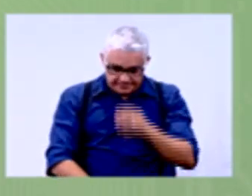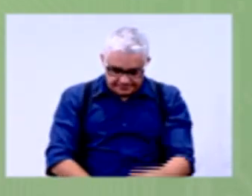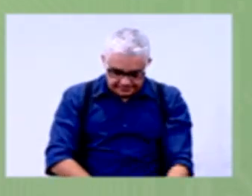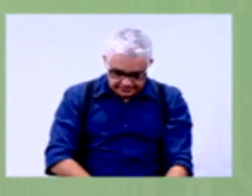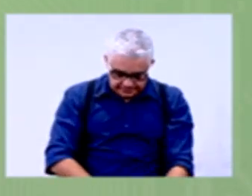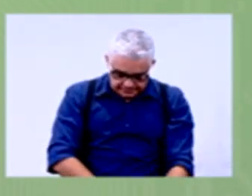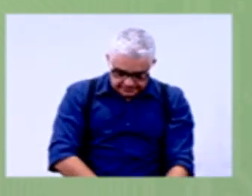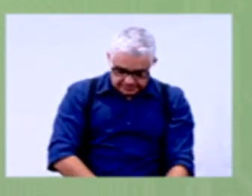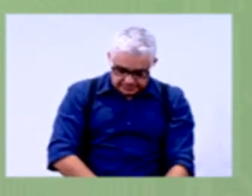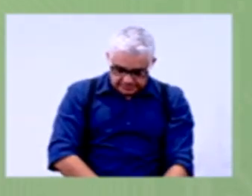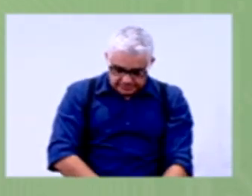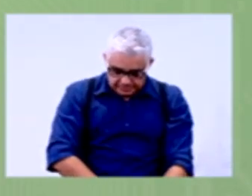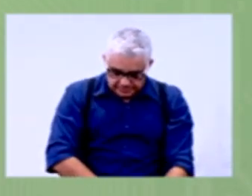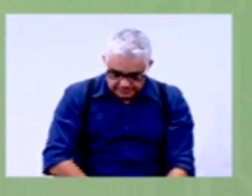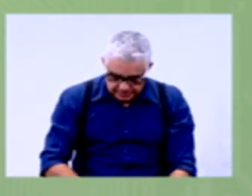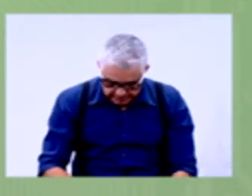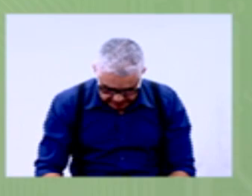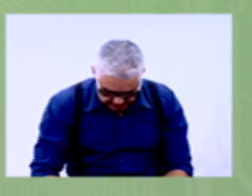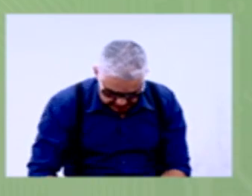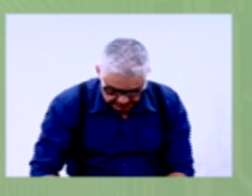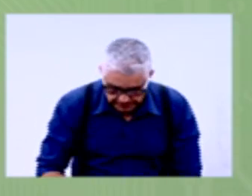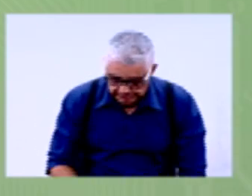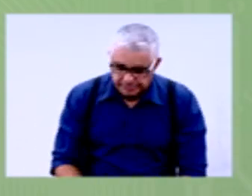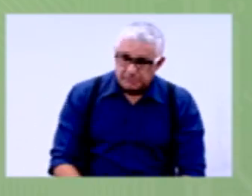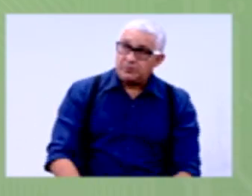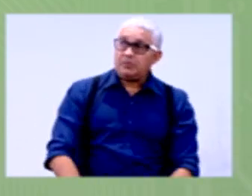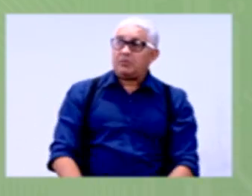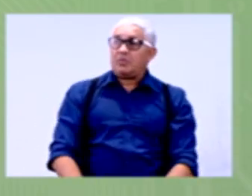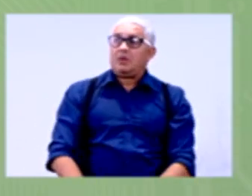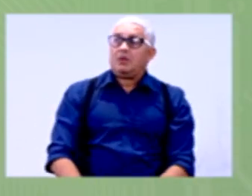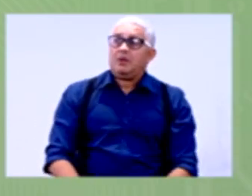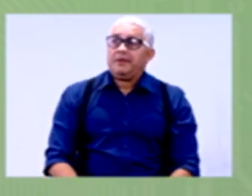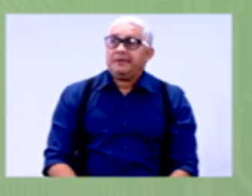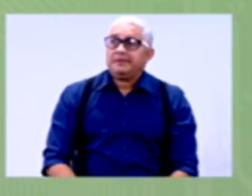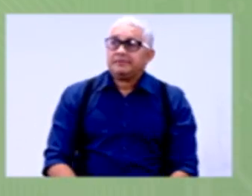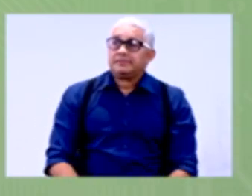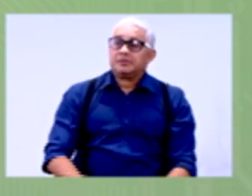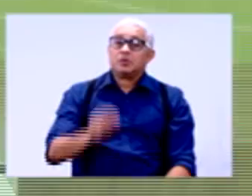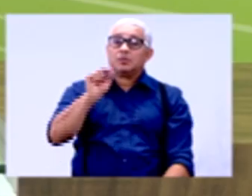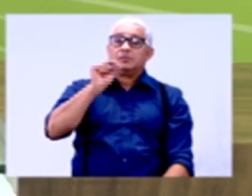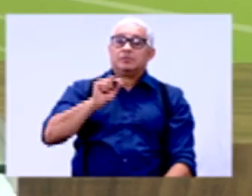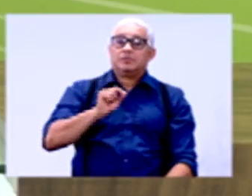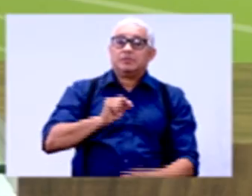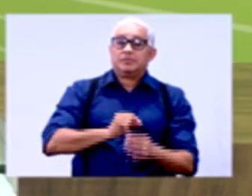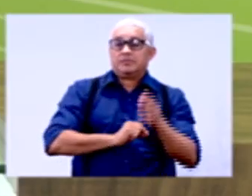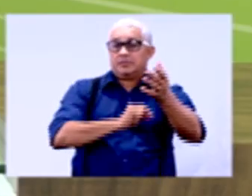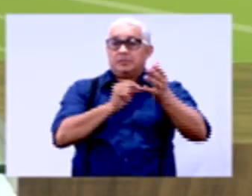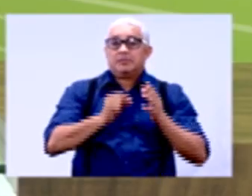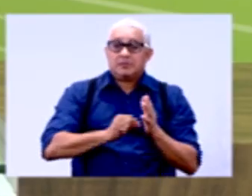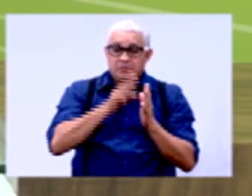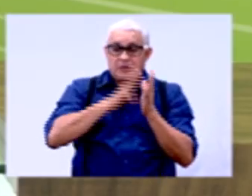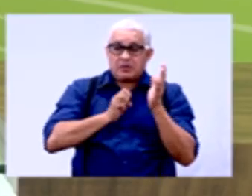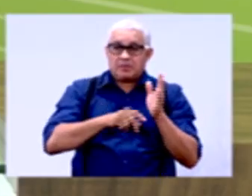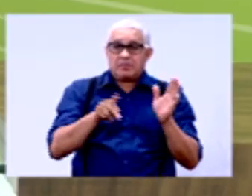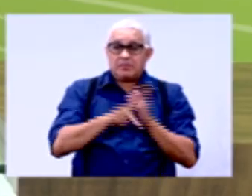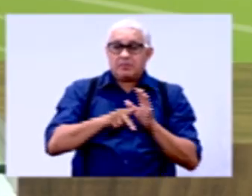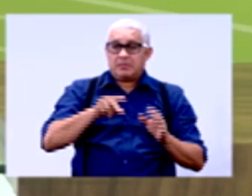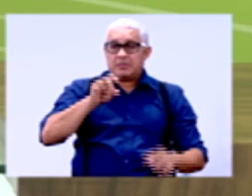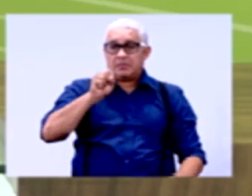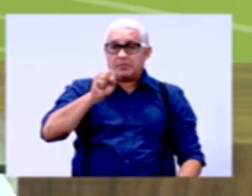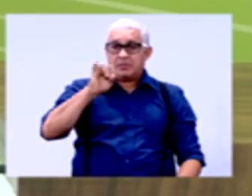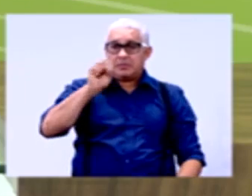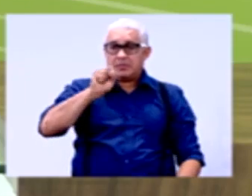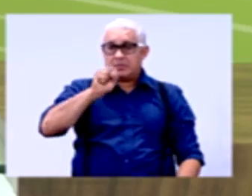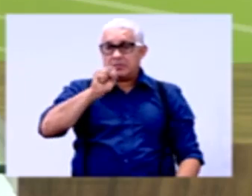O que o método SessionStorage.clear faz? Bom, pessoal, a gente pode